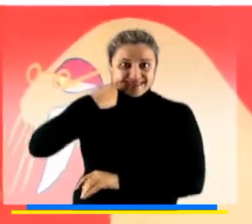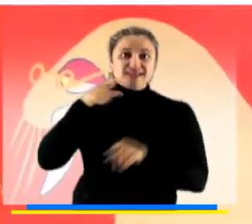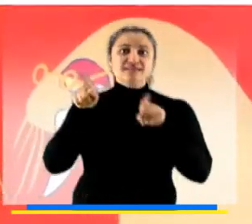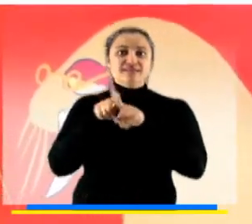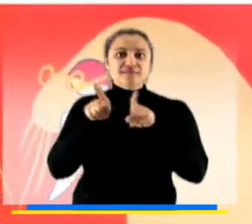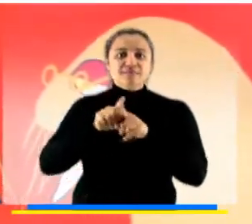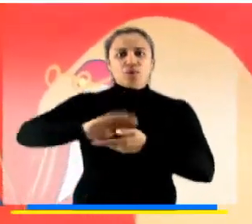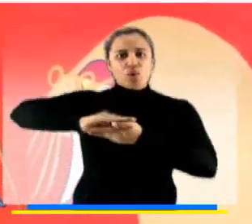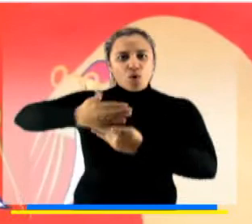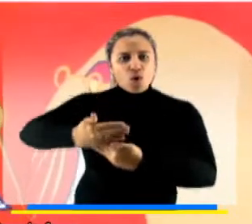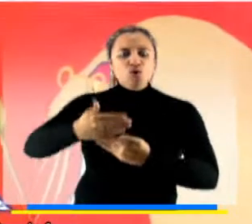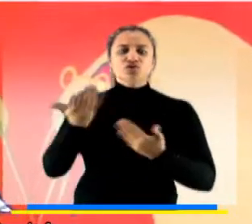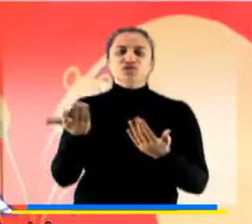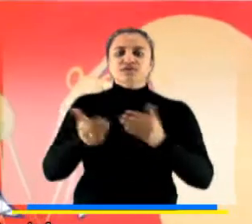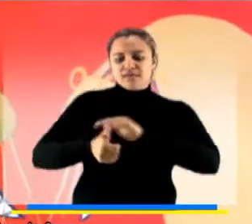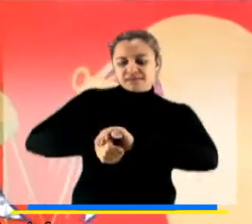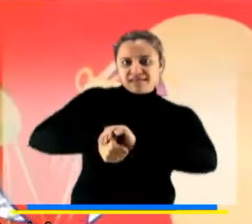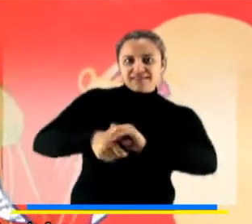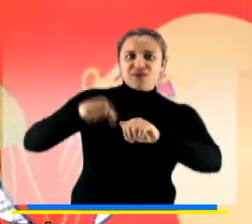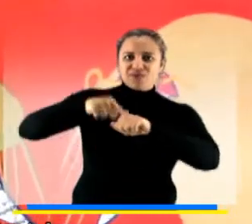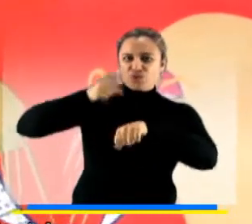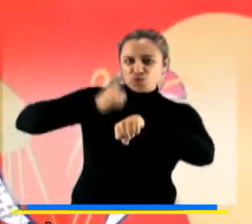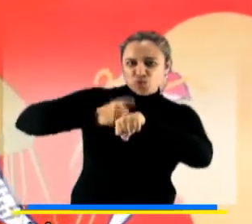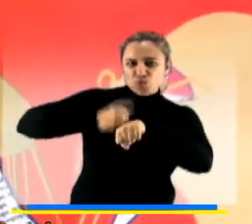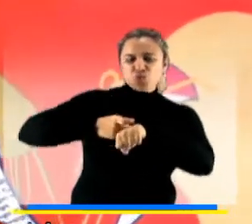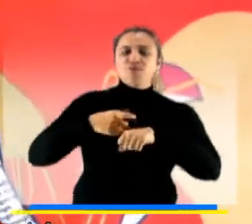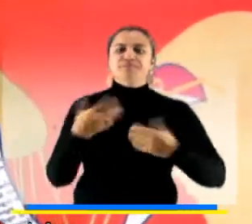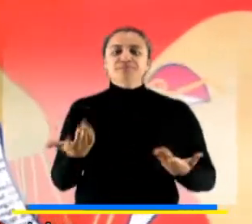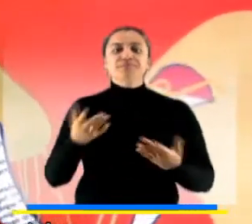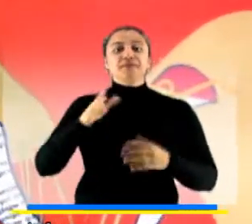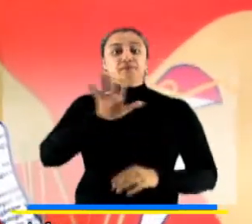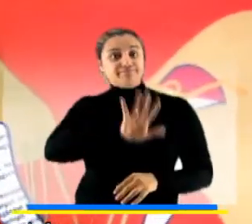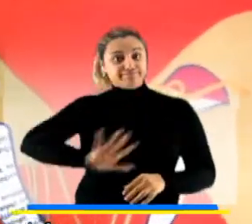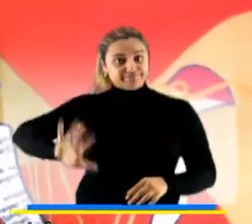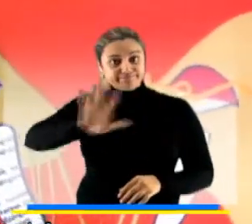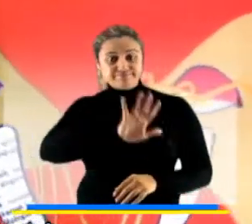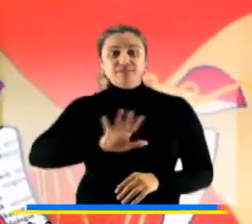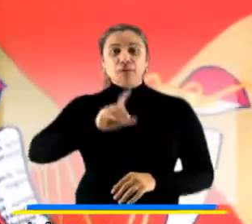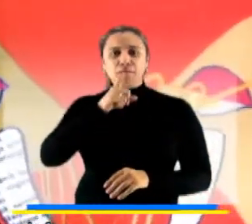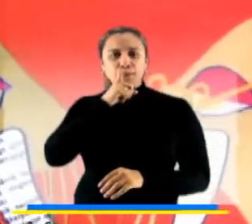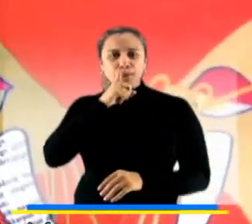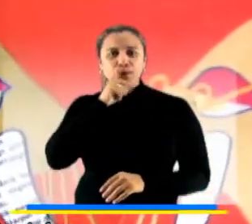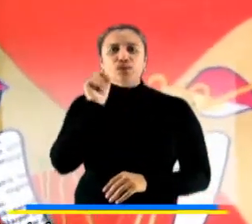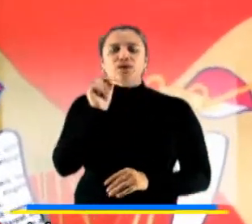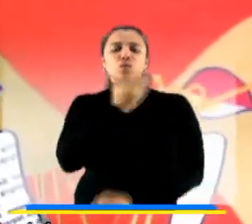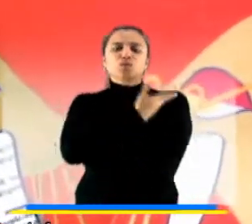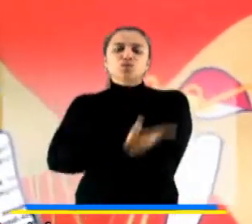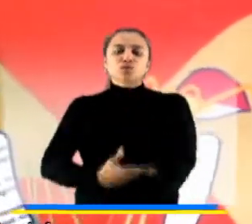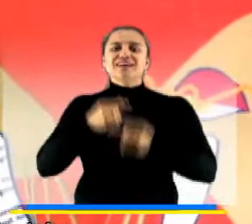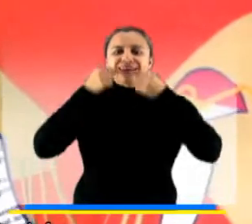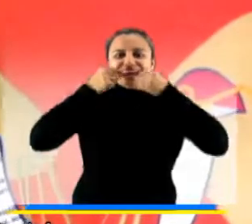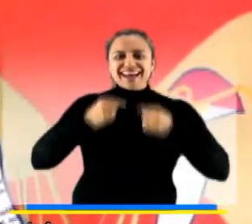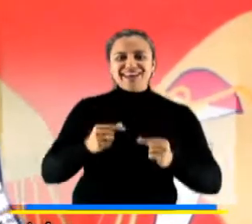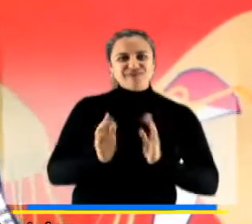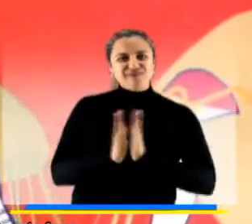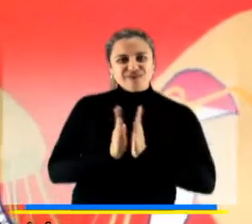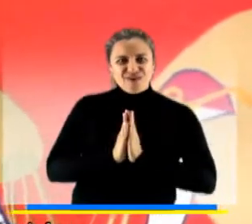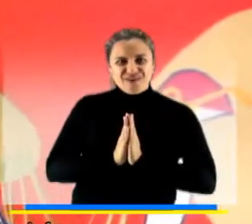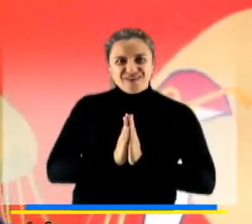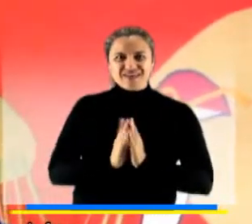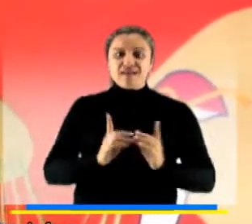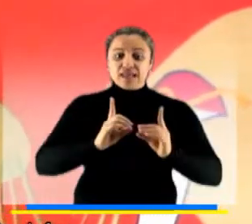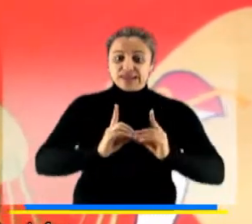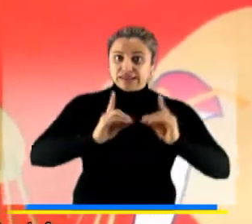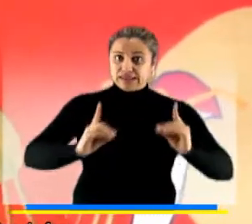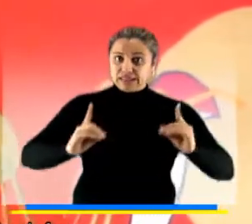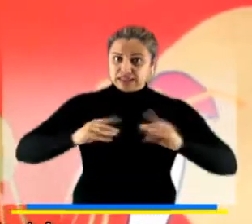para escrever. Nas regiões geladas, usavam dentes de focas. Nos